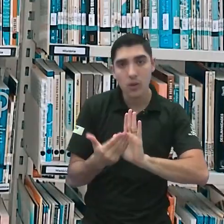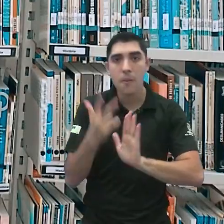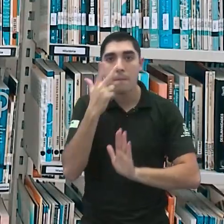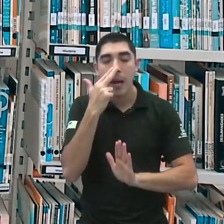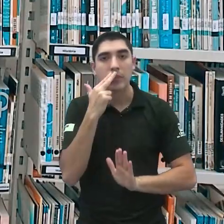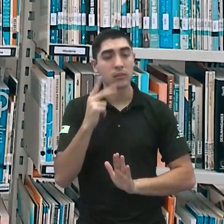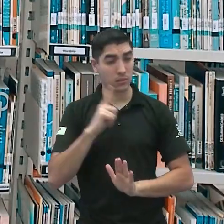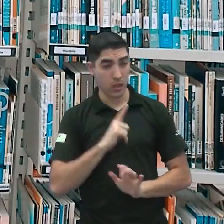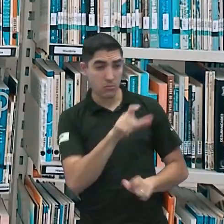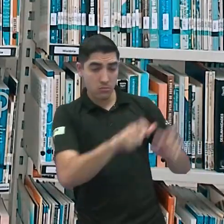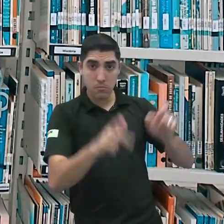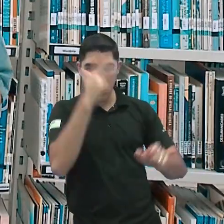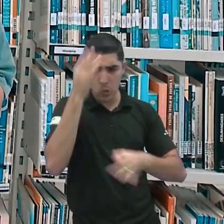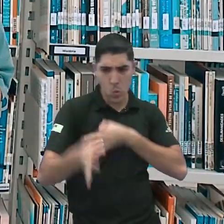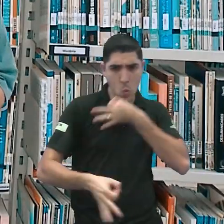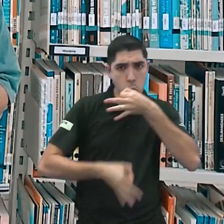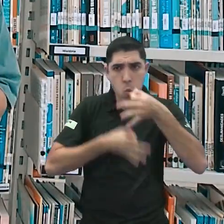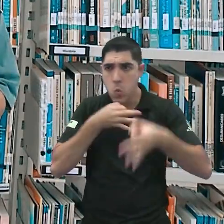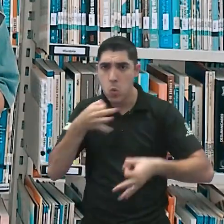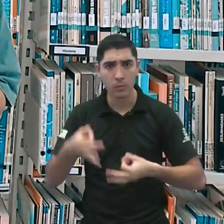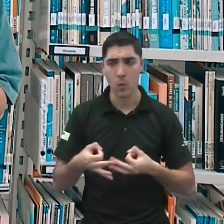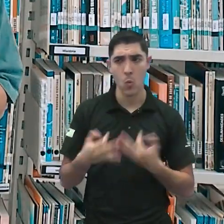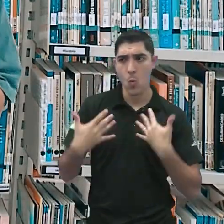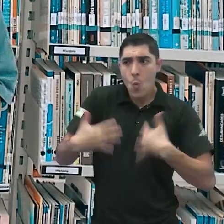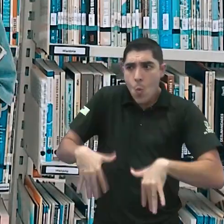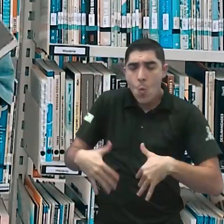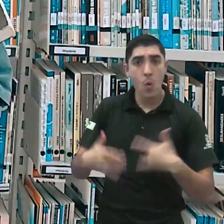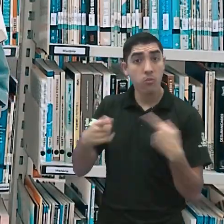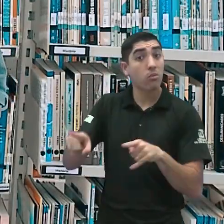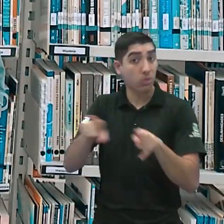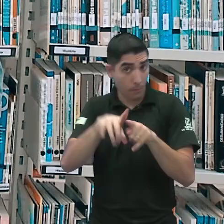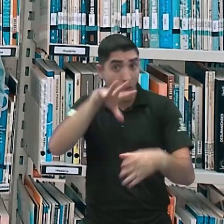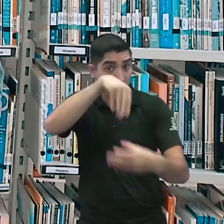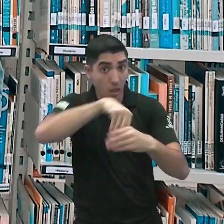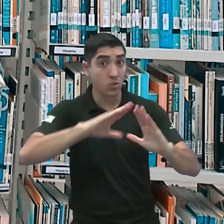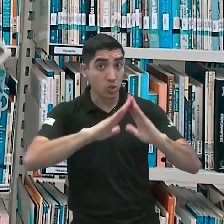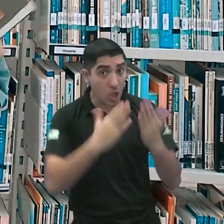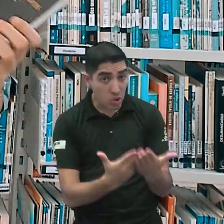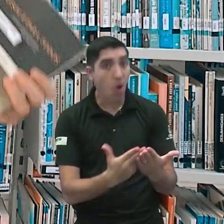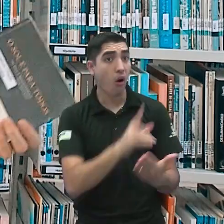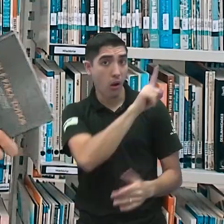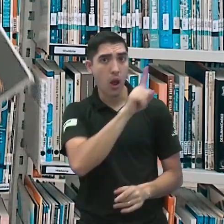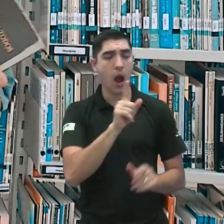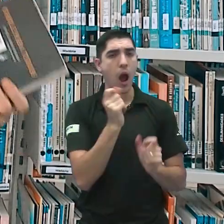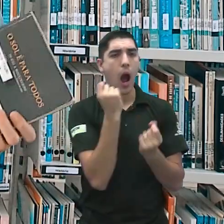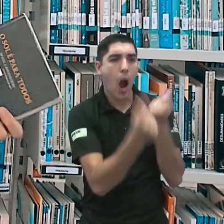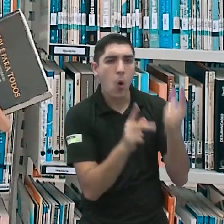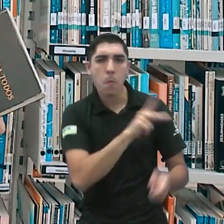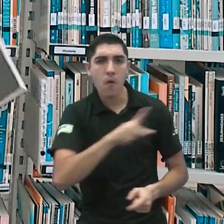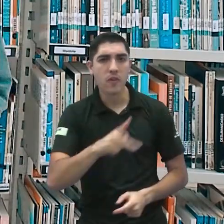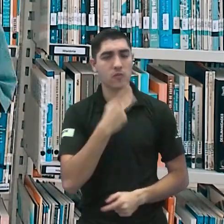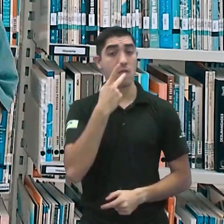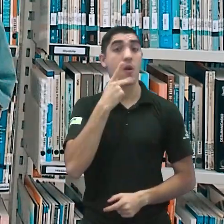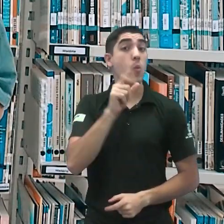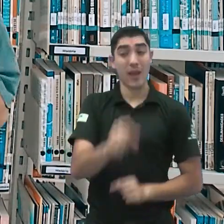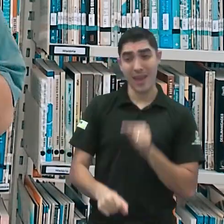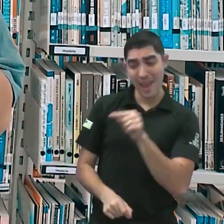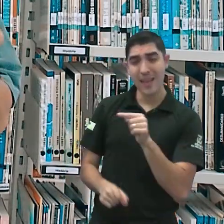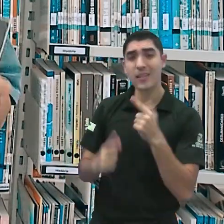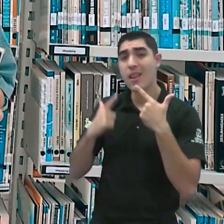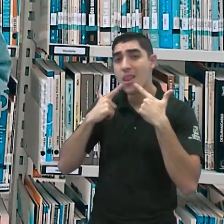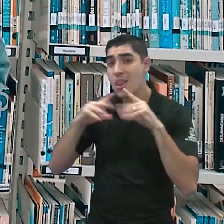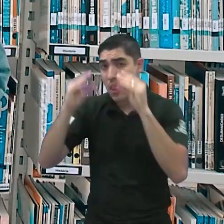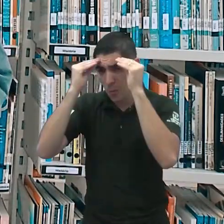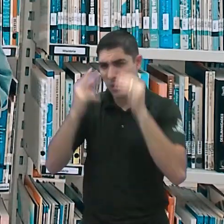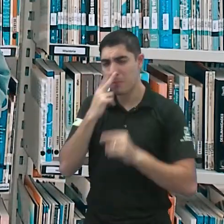gerado críticas e até mesmo censura nos distritos escolares dos Estados Unidos. Alguns professores defendem que ele tem uma linguagem